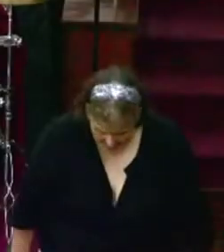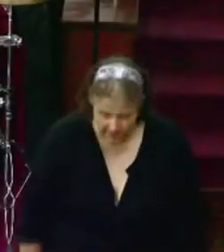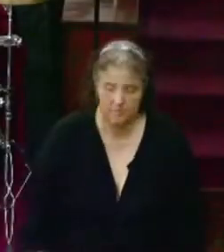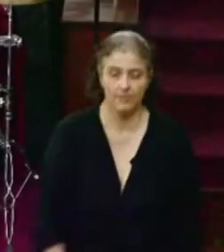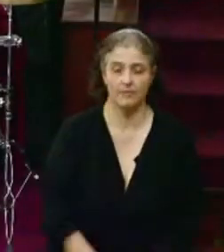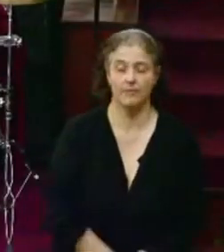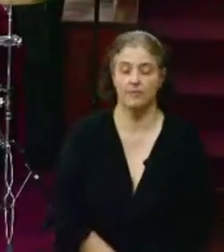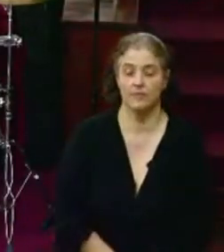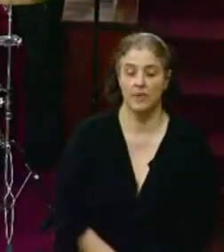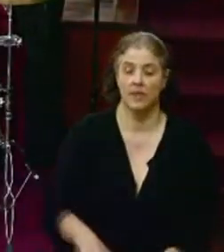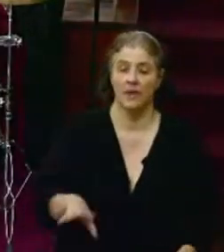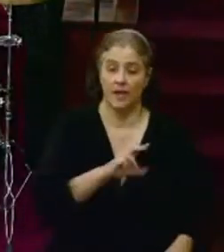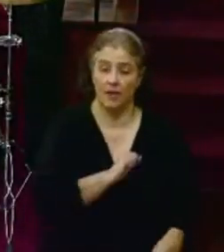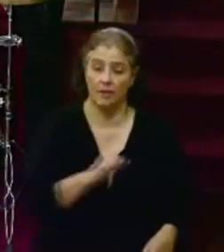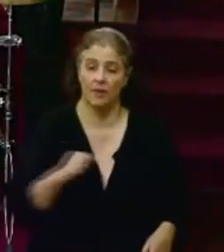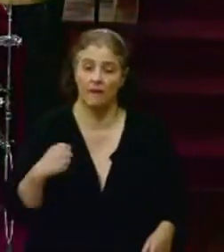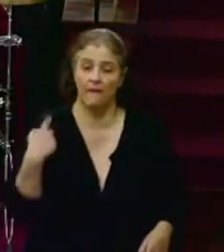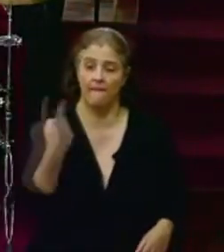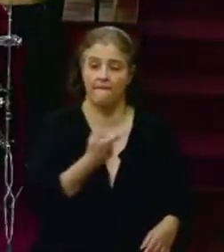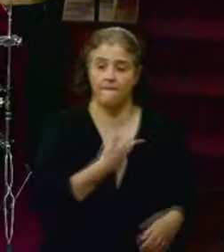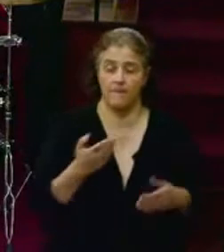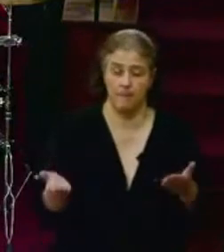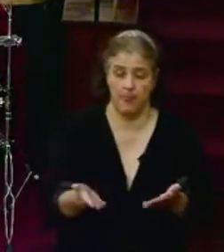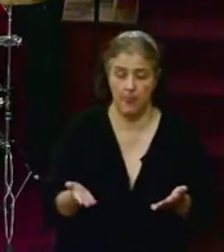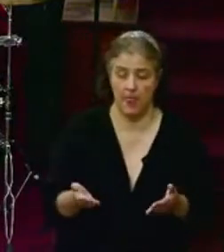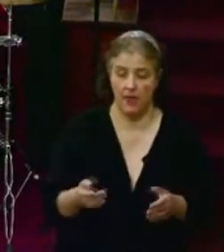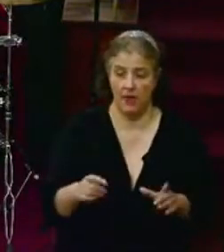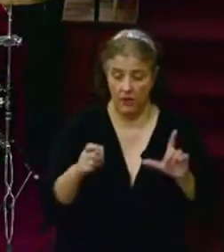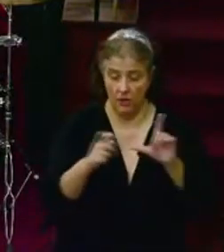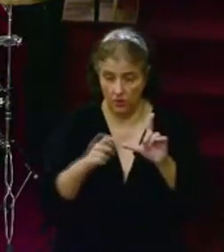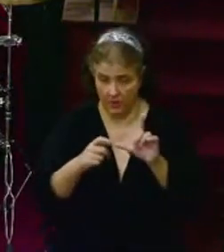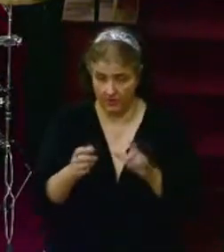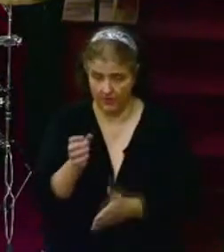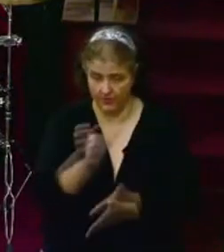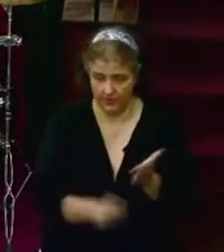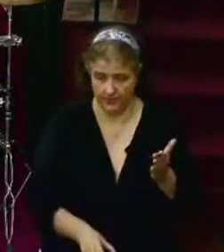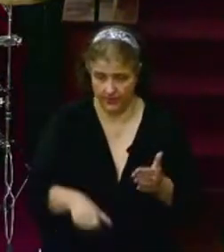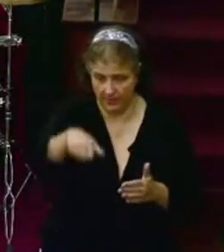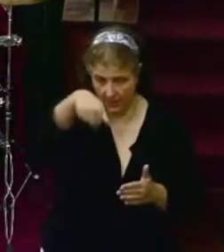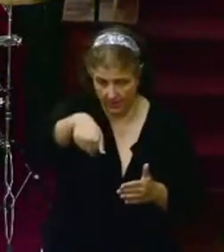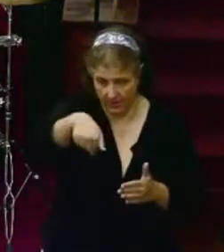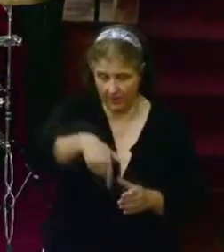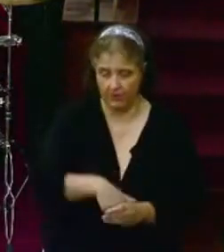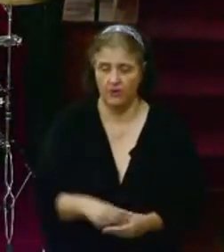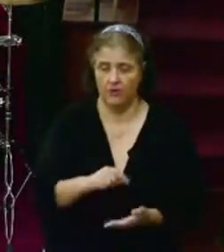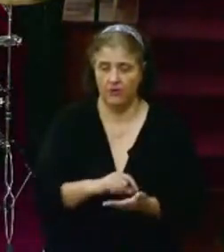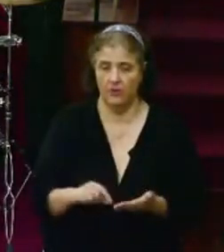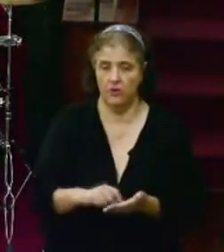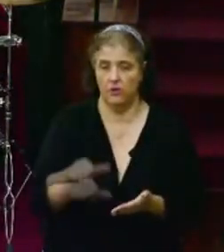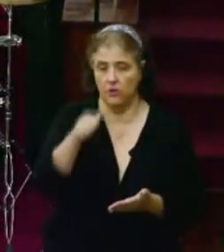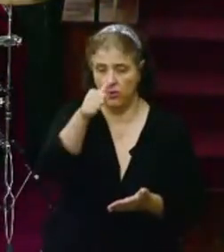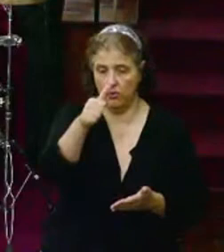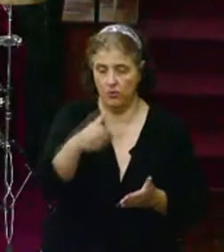Queridos, nós nesta noite meditaremos no Evangelho segundo Lucas, capítulo de número 7, dos versículos